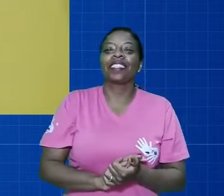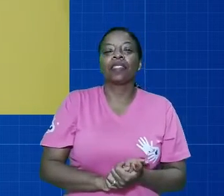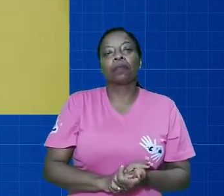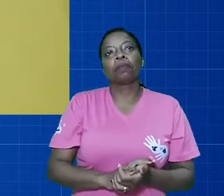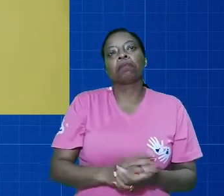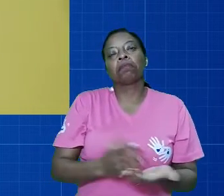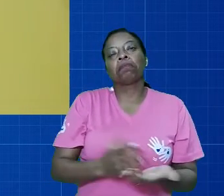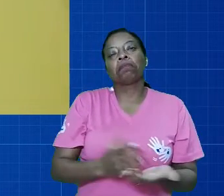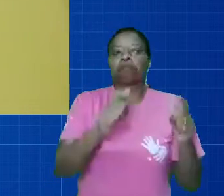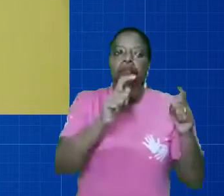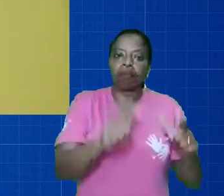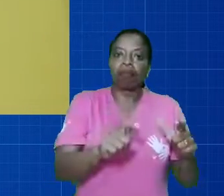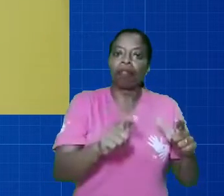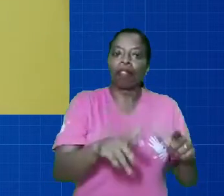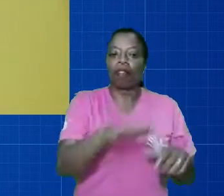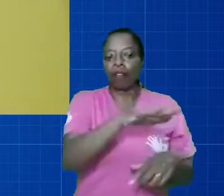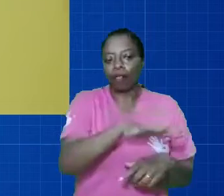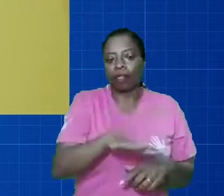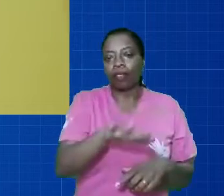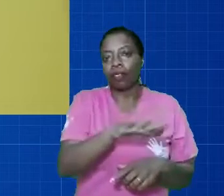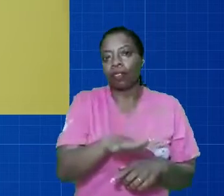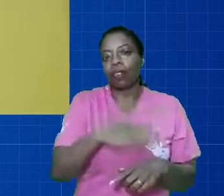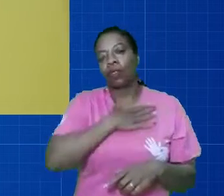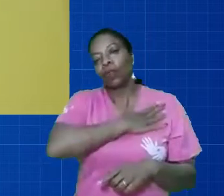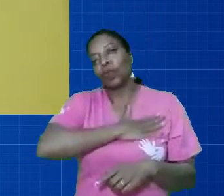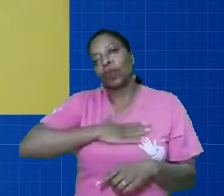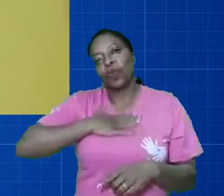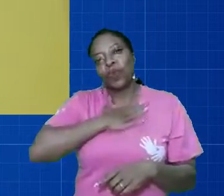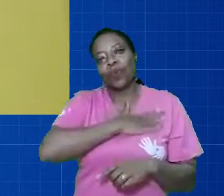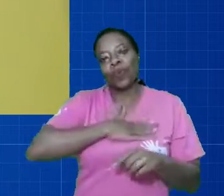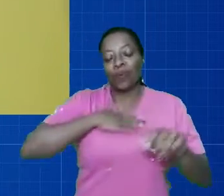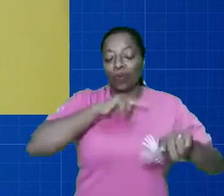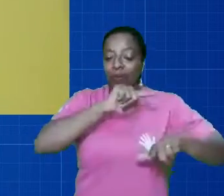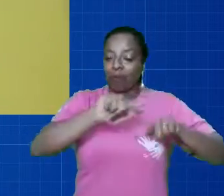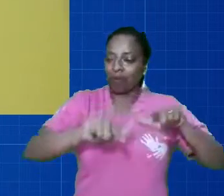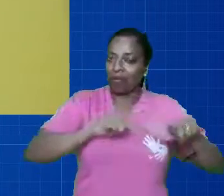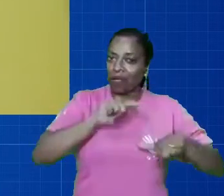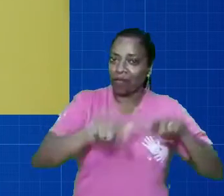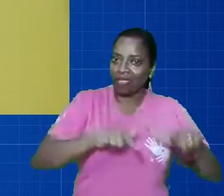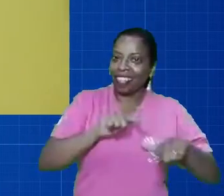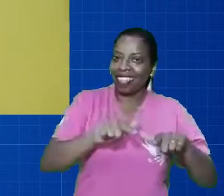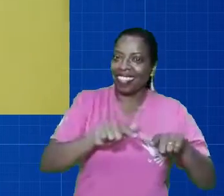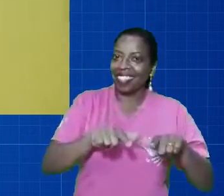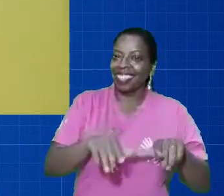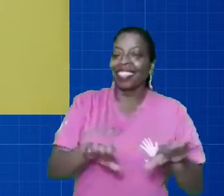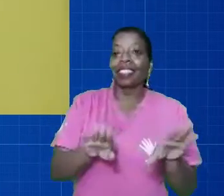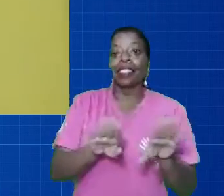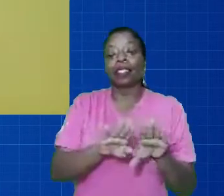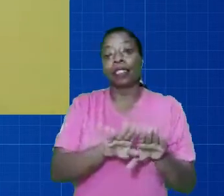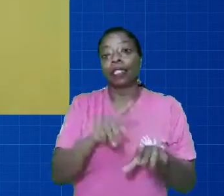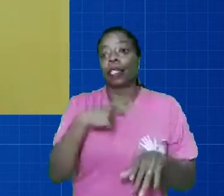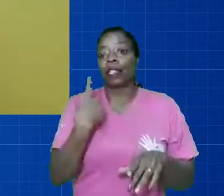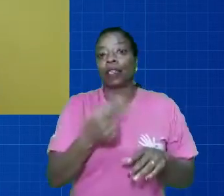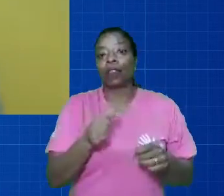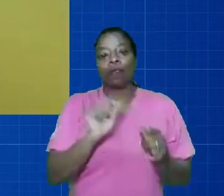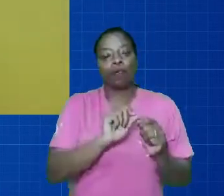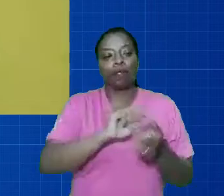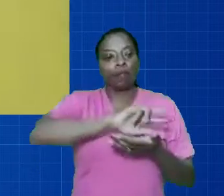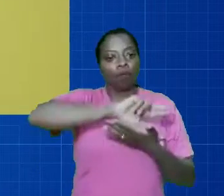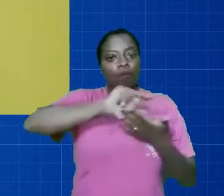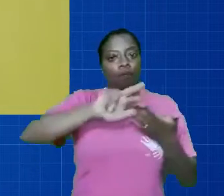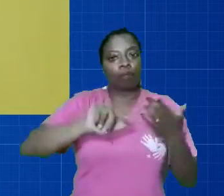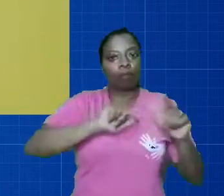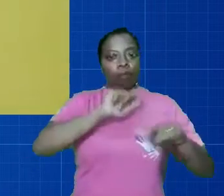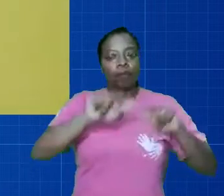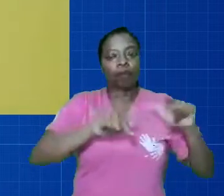muito muito gostoso de se trabalhar e a gente realizou muita coisa legal ali.